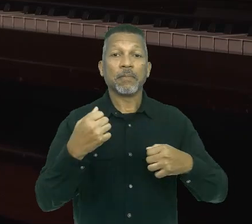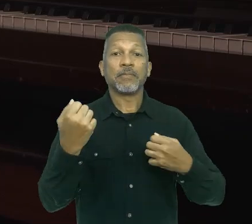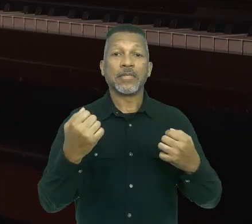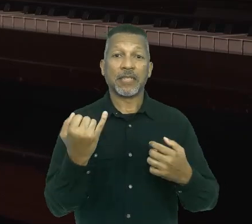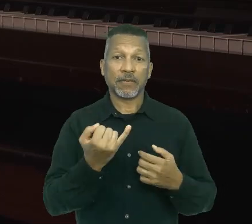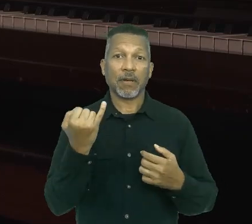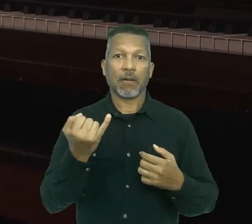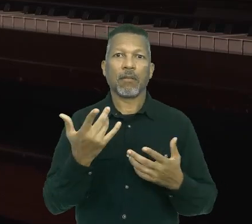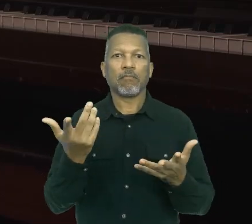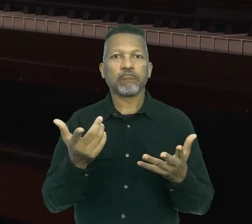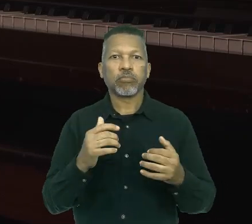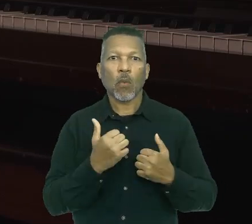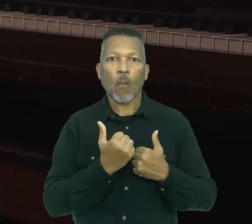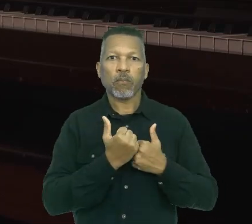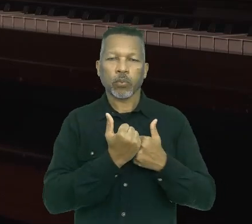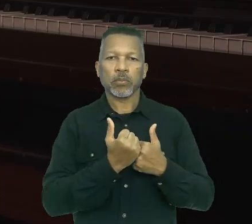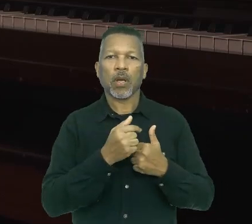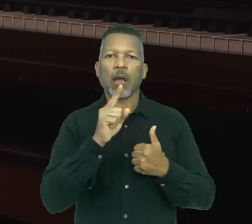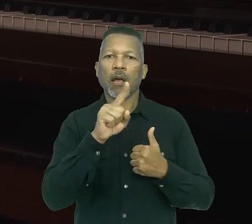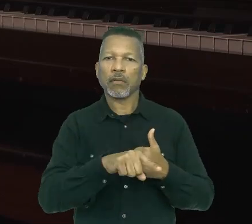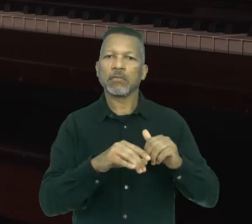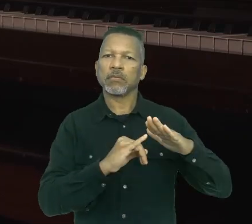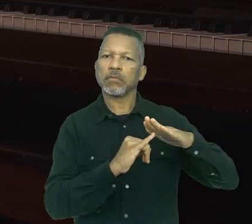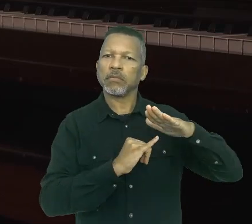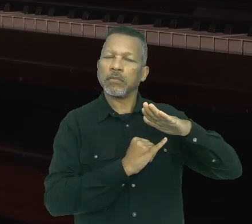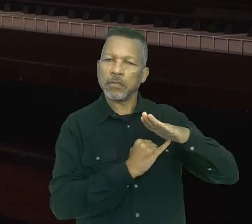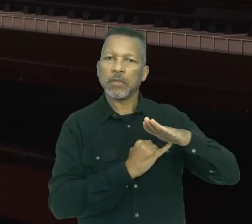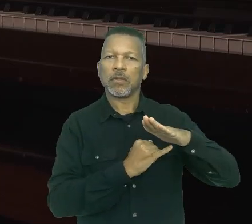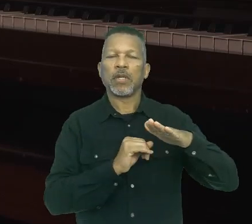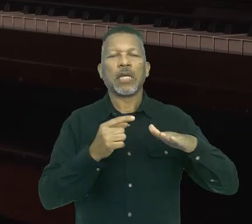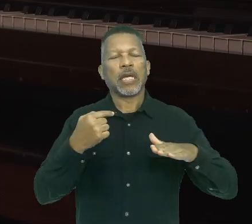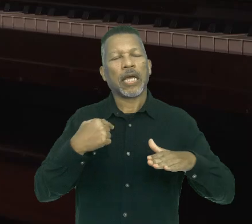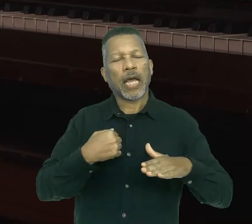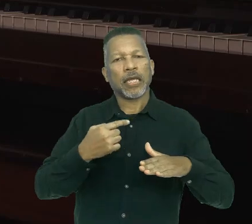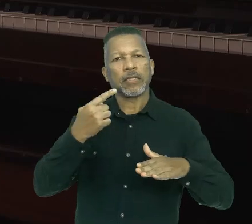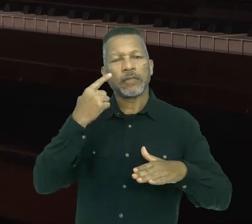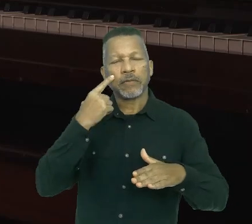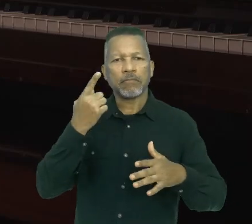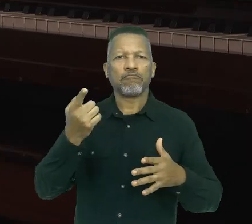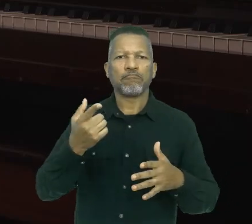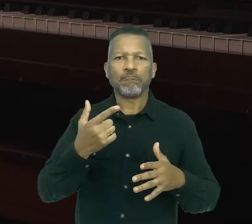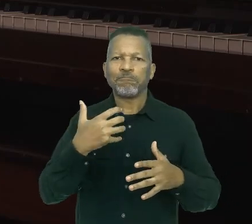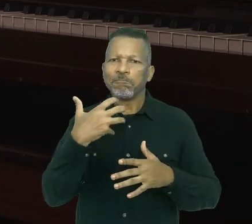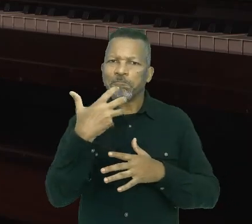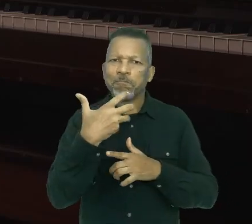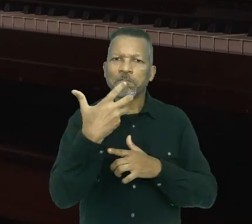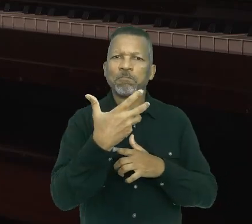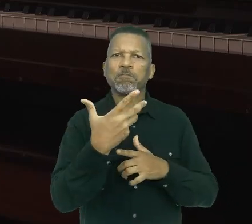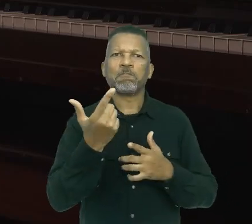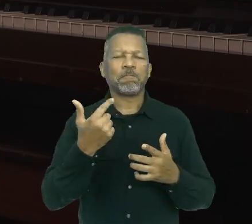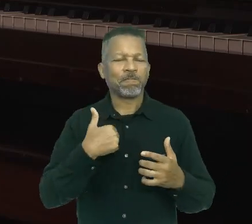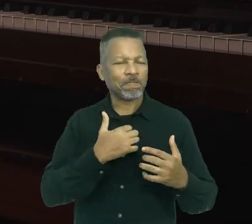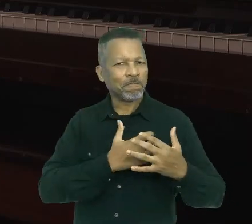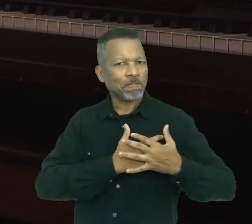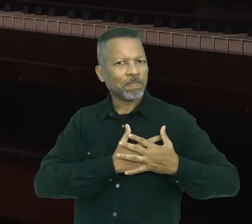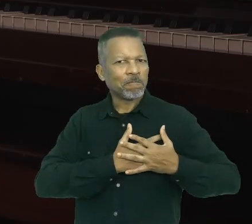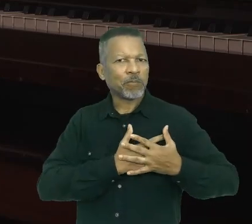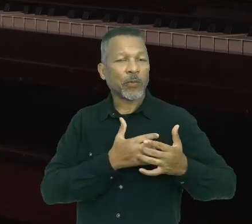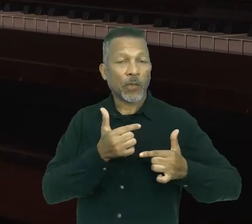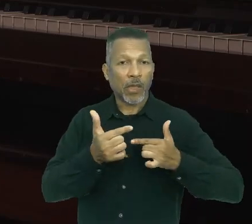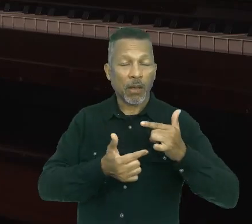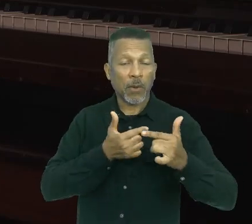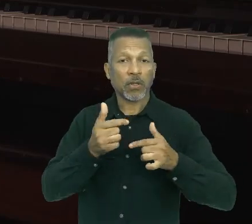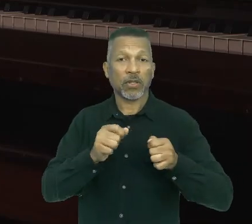um apoio a essa instituição, e aí foi surgindo um namoro, né, vamos supor, entre a corporação e o trabalho que eu